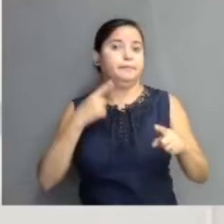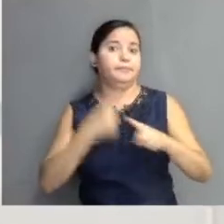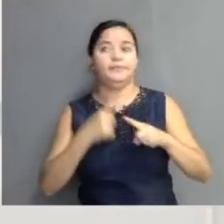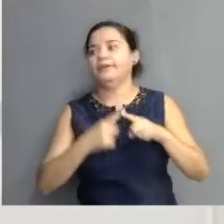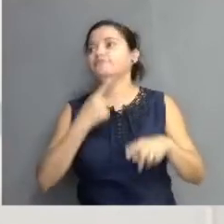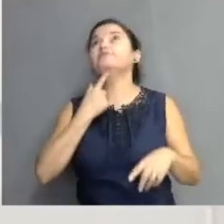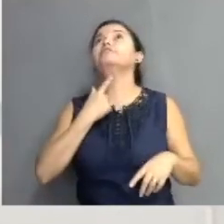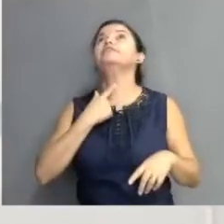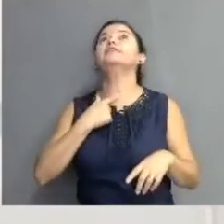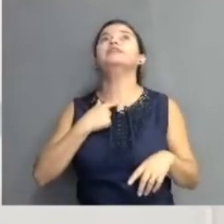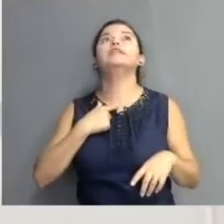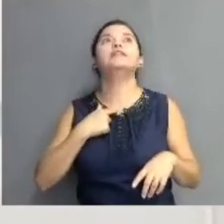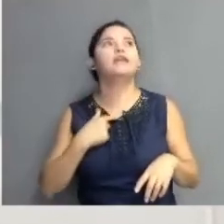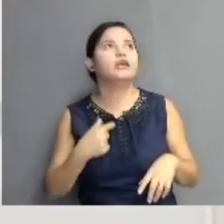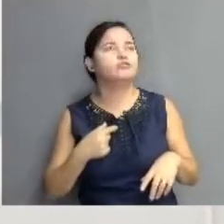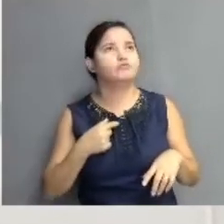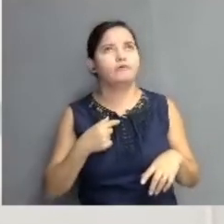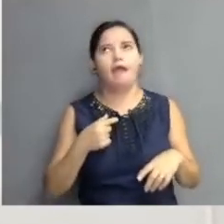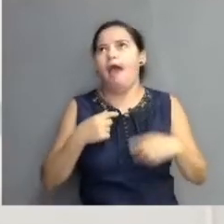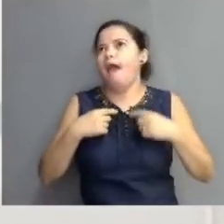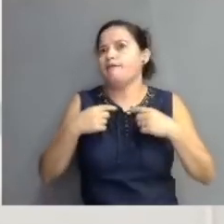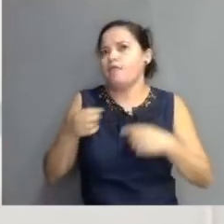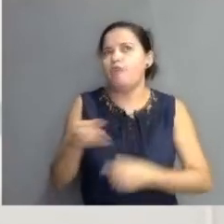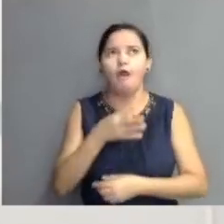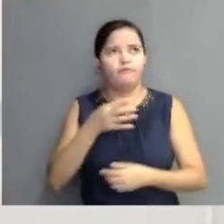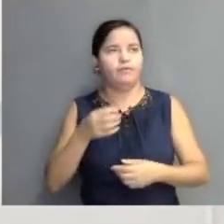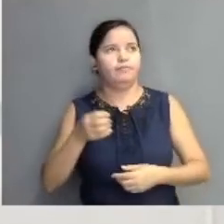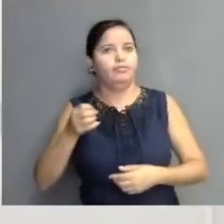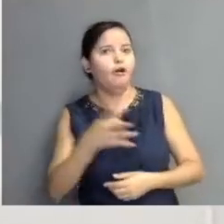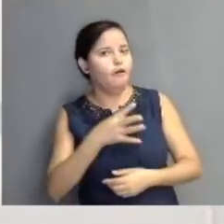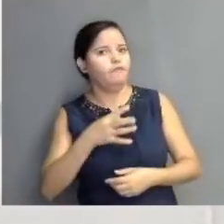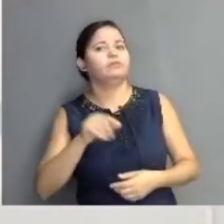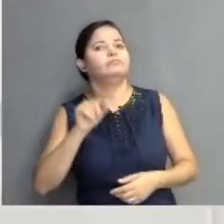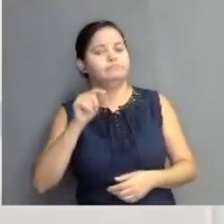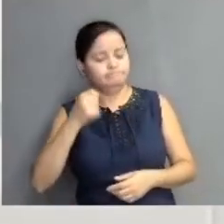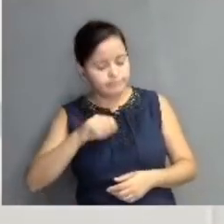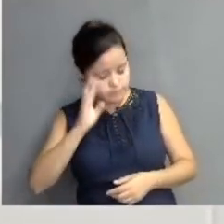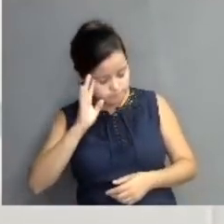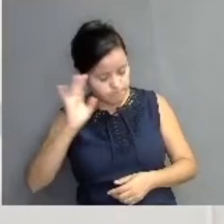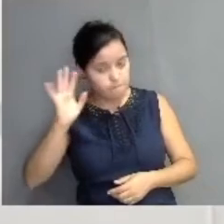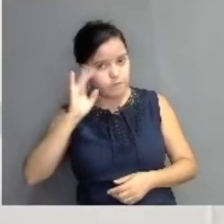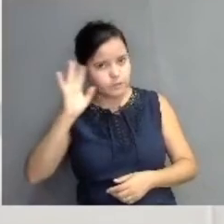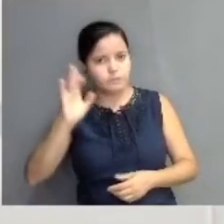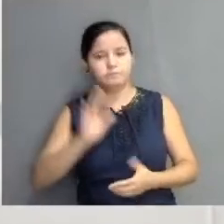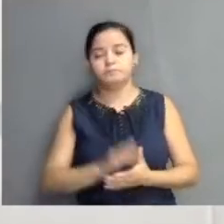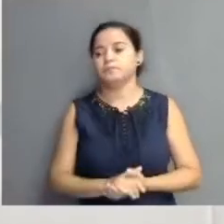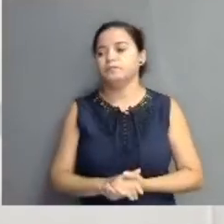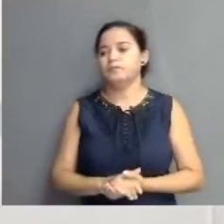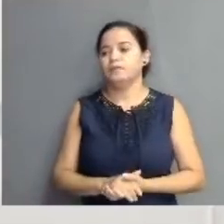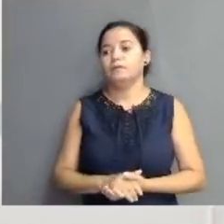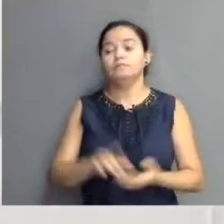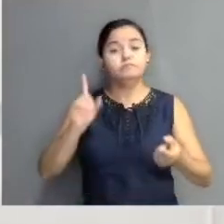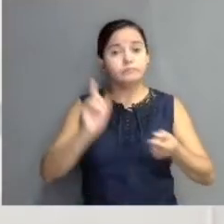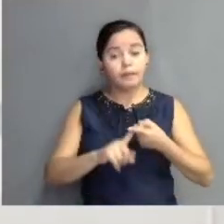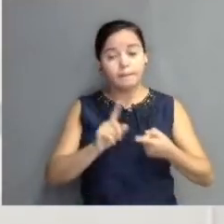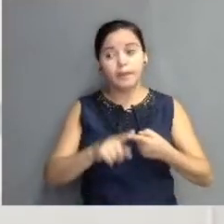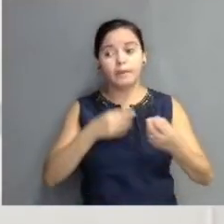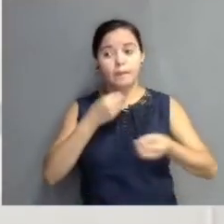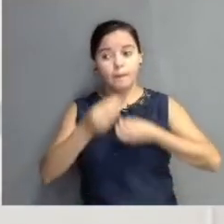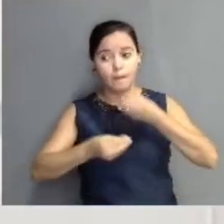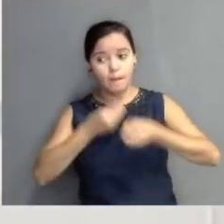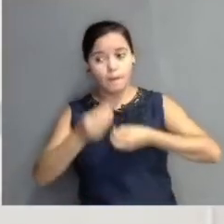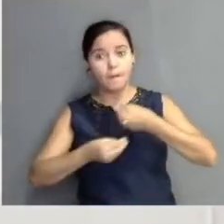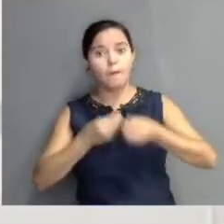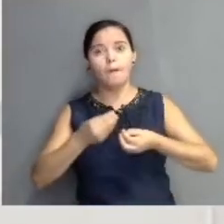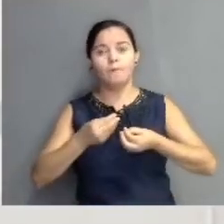artificial de ter o tempo todo coisa nova? São coisas que a gente tem que refletir. E a questão de reciclar. Eu peguei essa garrafinha aqui, ó,